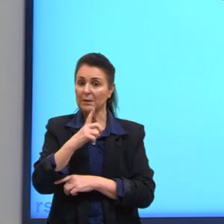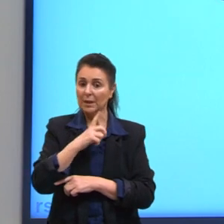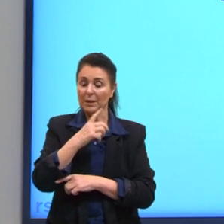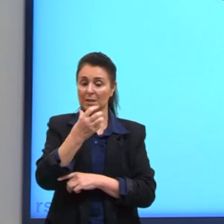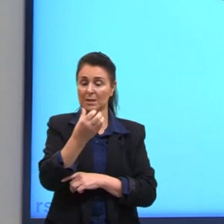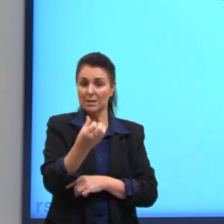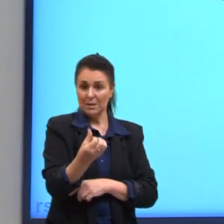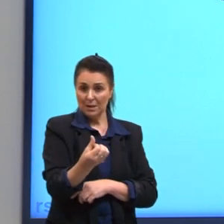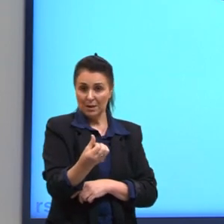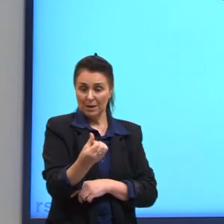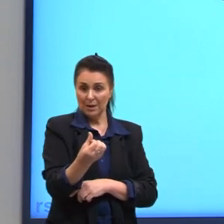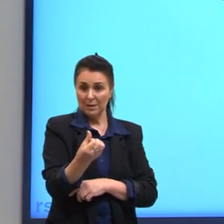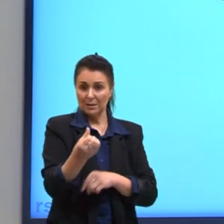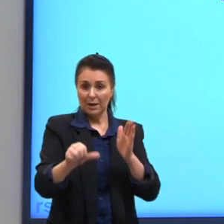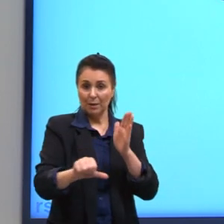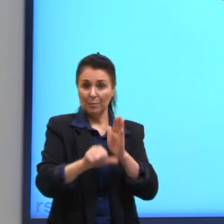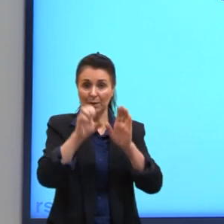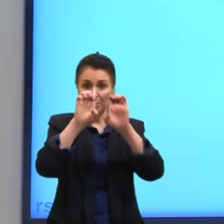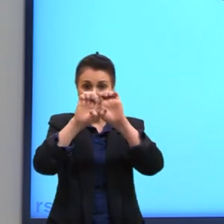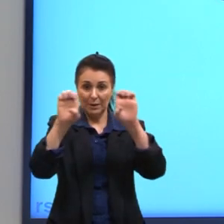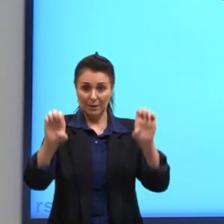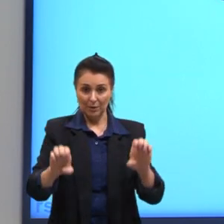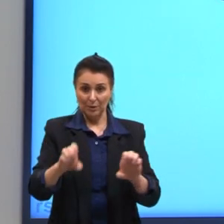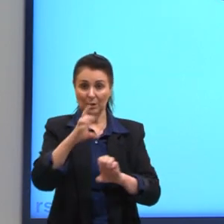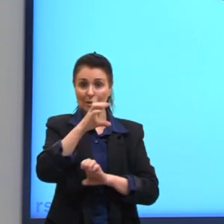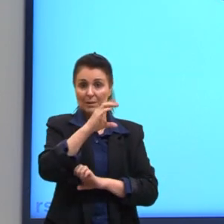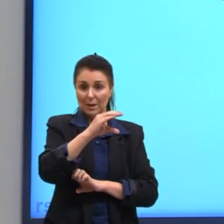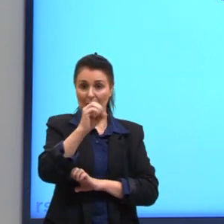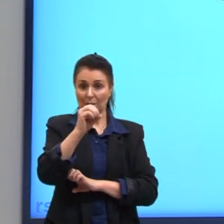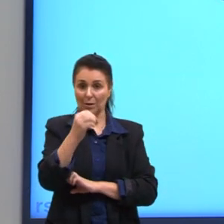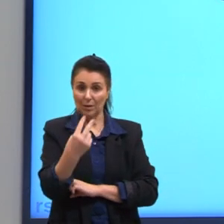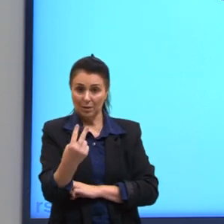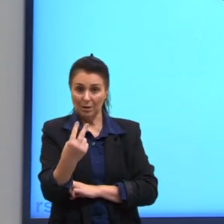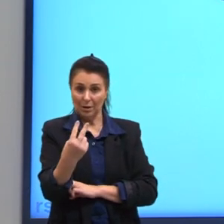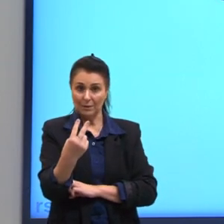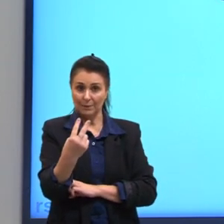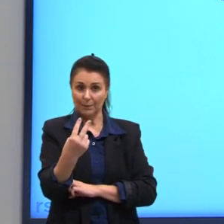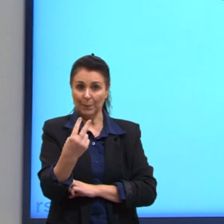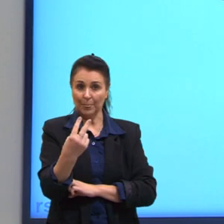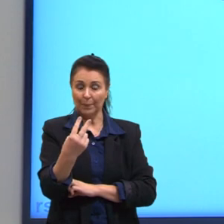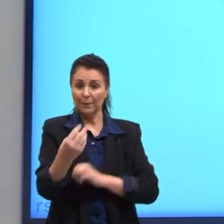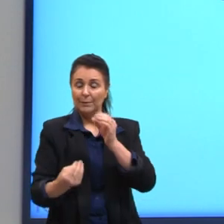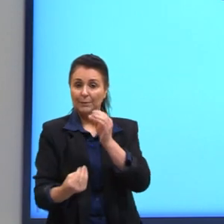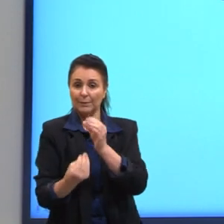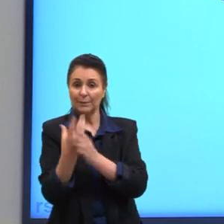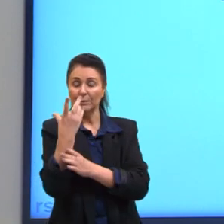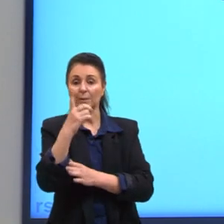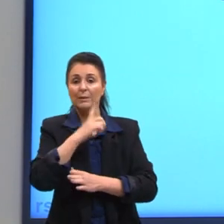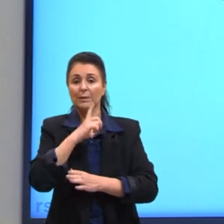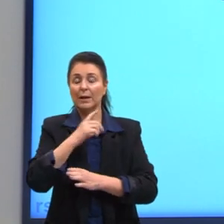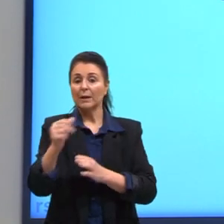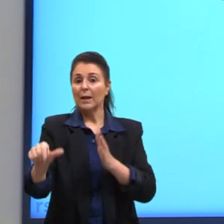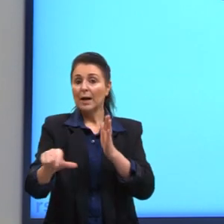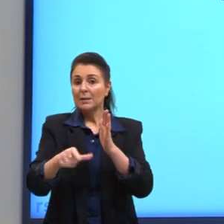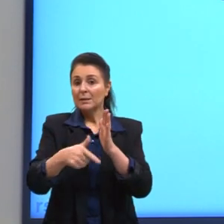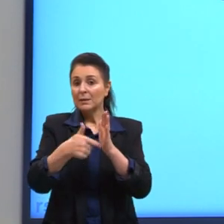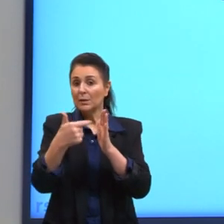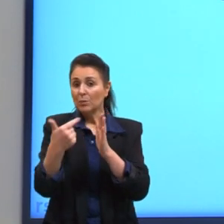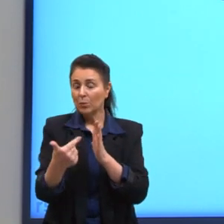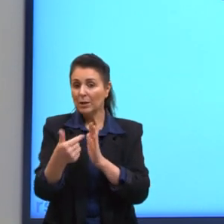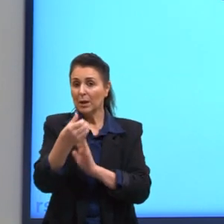seis na primeira equação é isso dióxido de carbono na nos produtos e eu tenho na segunda